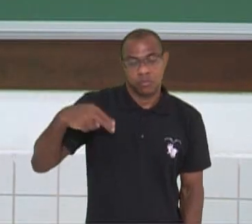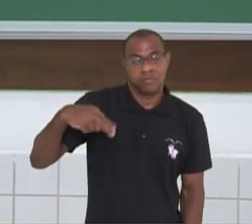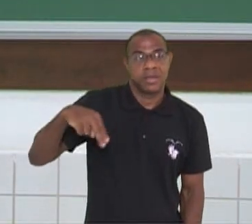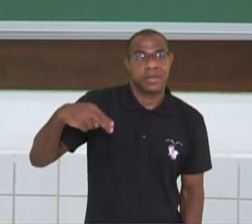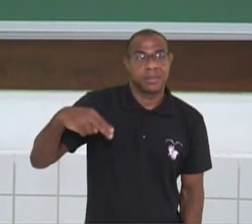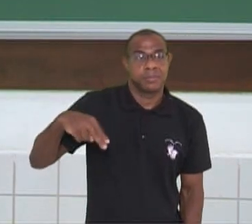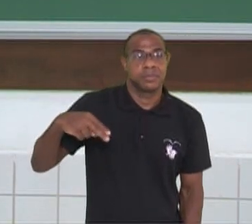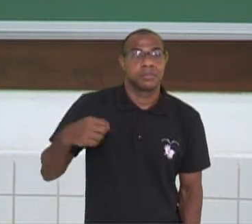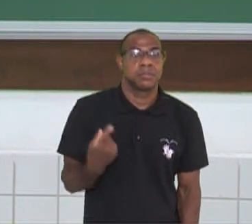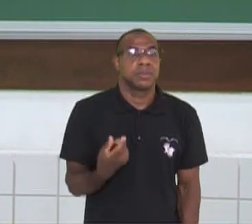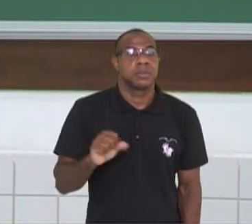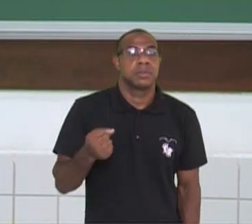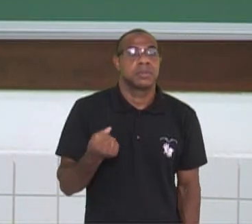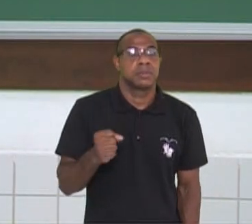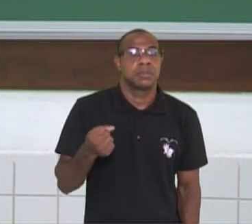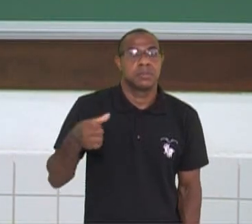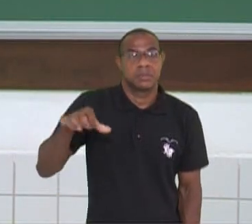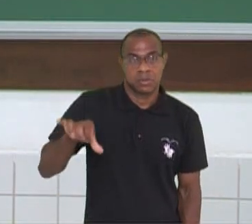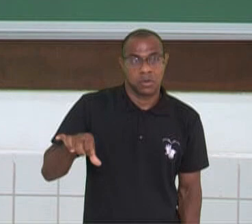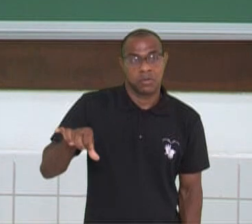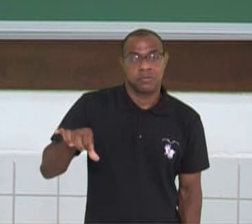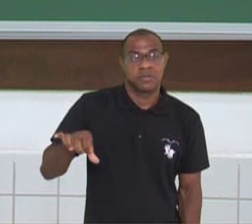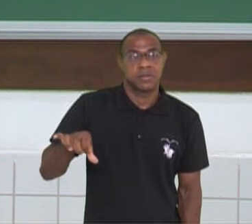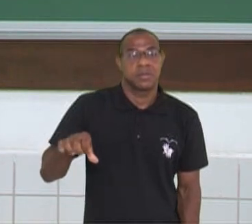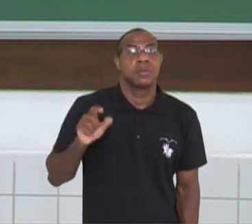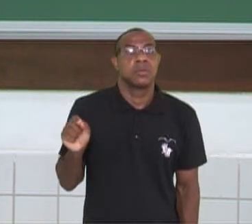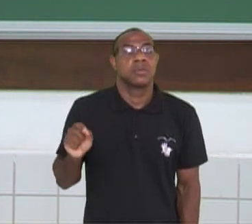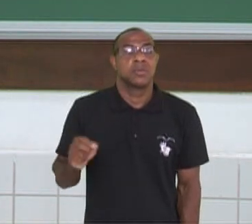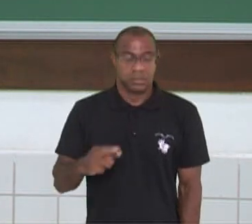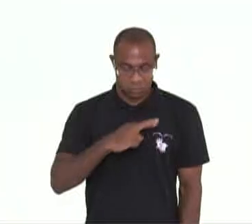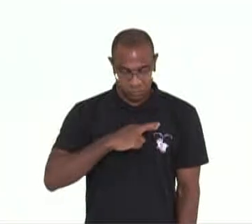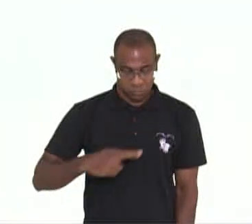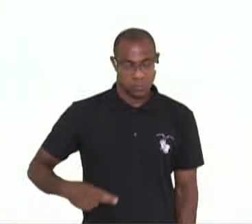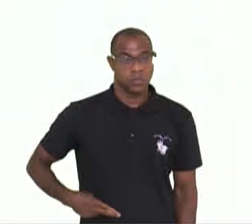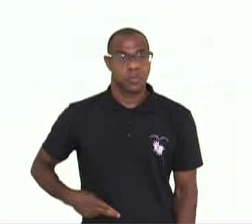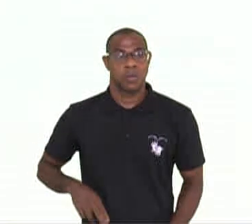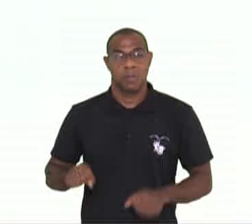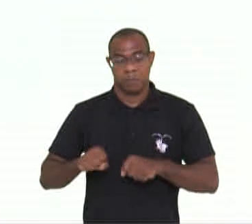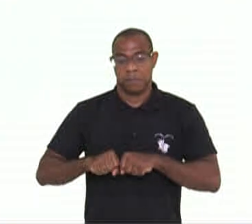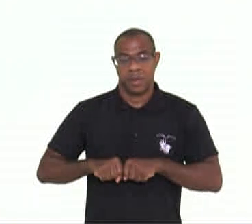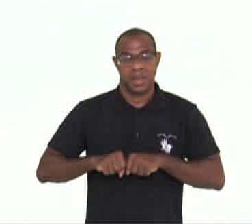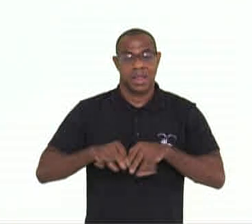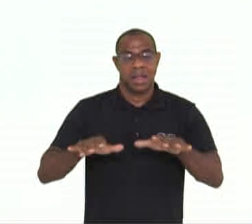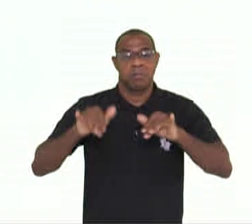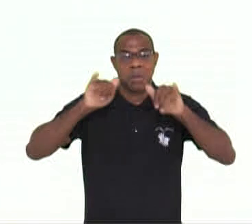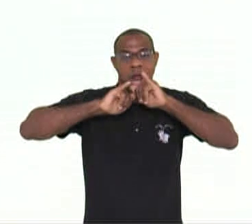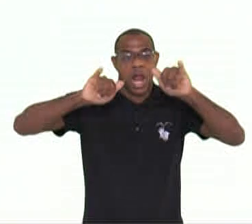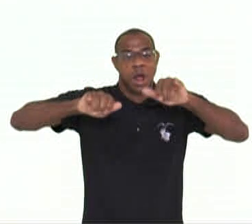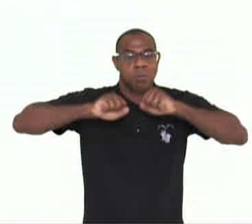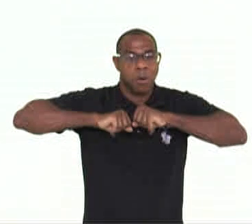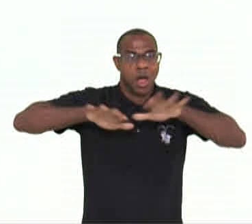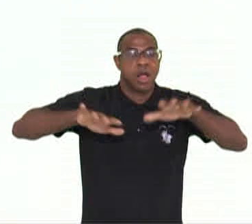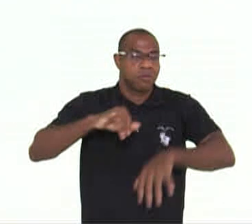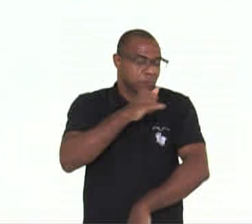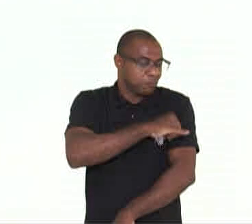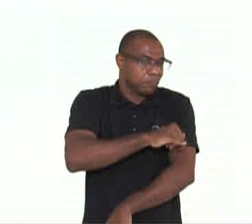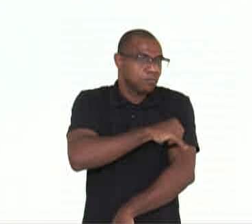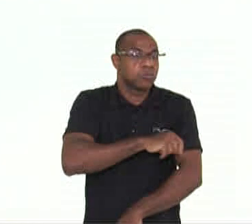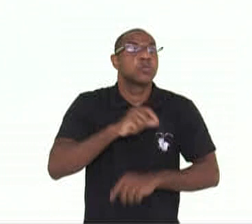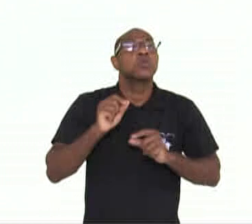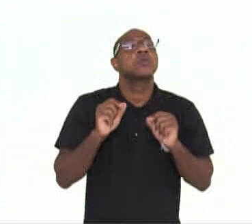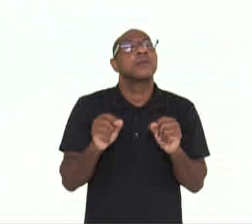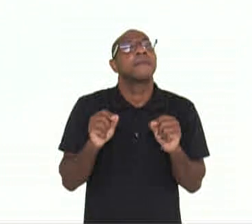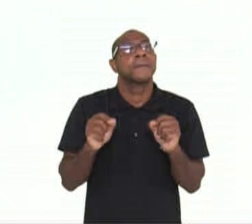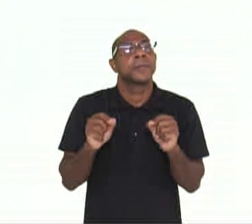de 1889, nesse dia, republicanos espalharam boatos na capital do Brasil, Rio de Janeiro, de